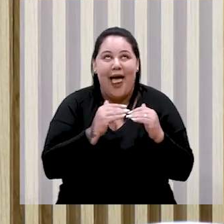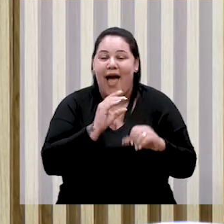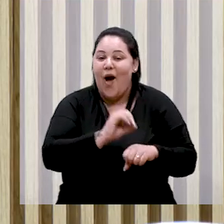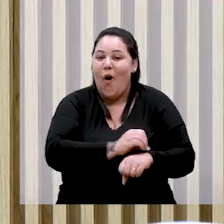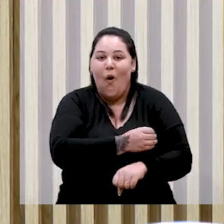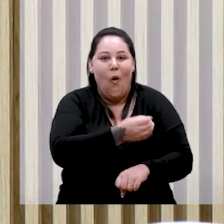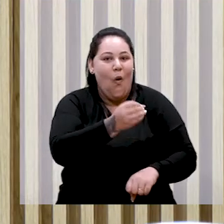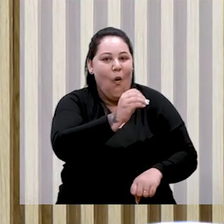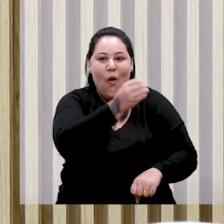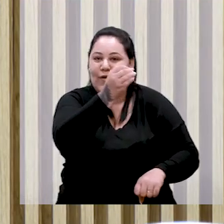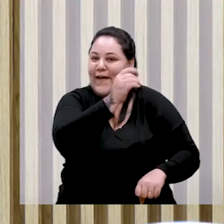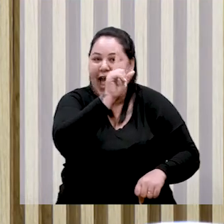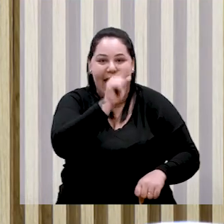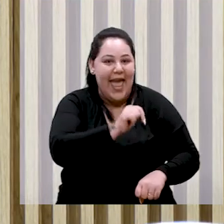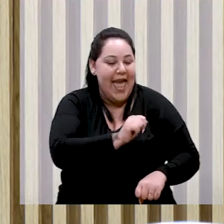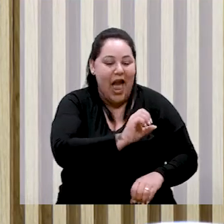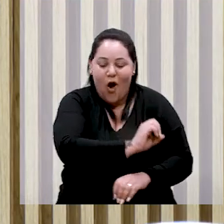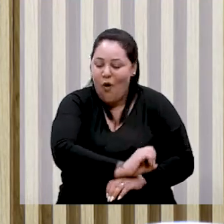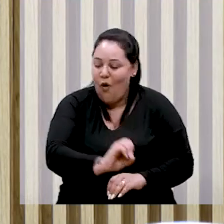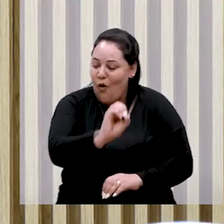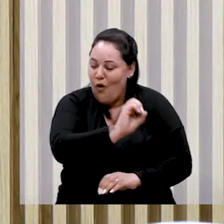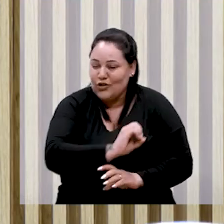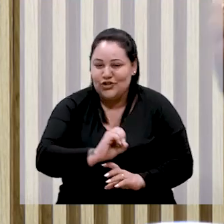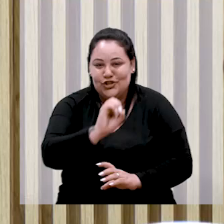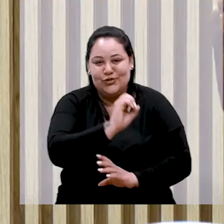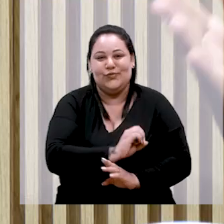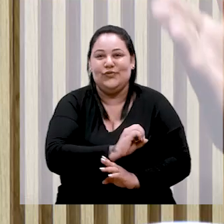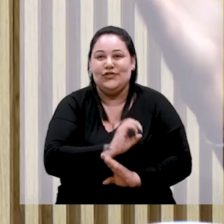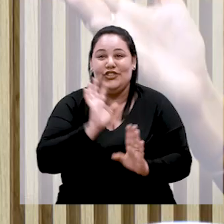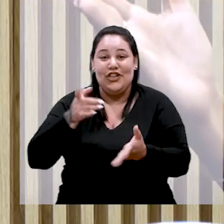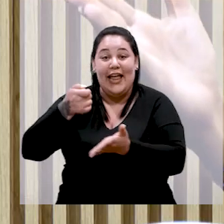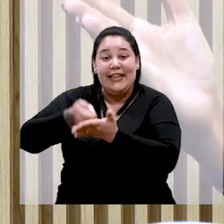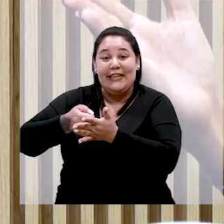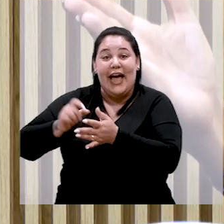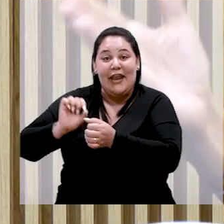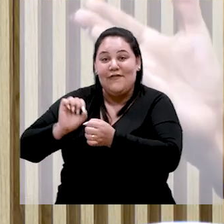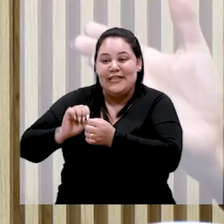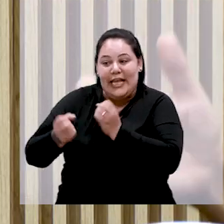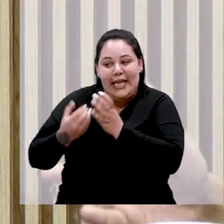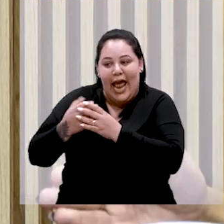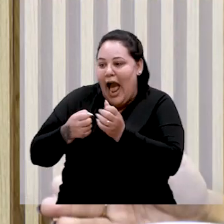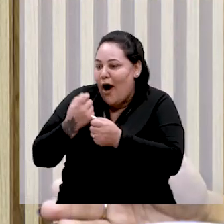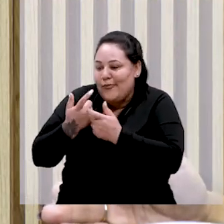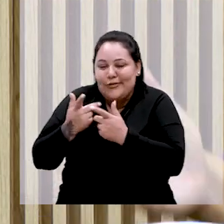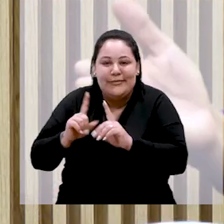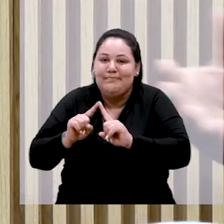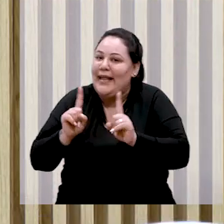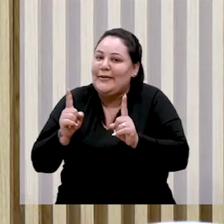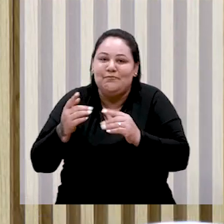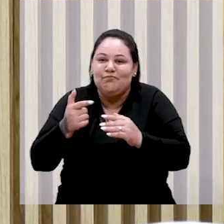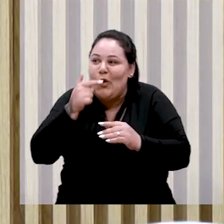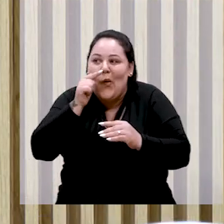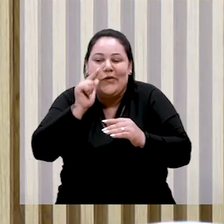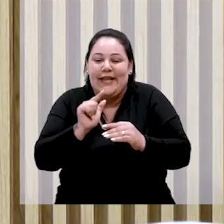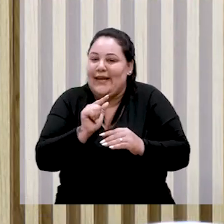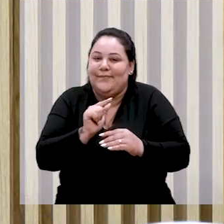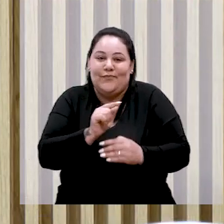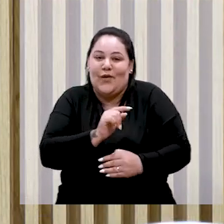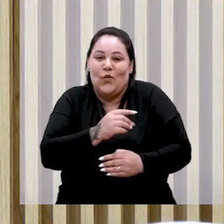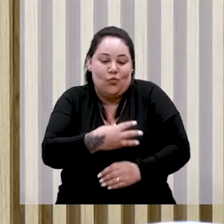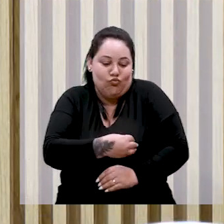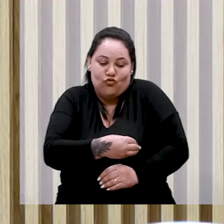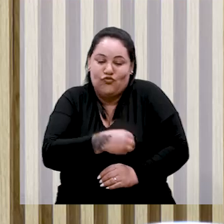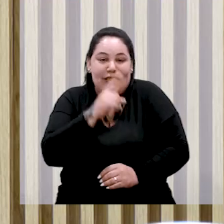seja nem perto do leite materno, por mais que se tenha tentado fazer muitas coisas ao longo disso. E tem que ser naquela faixa etária. Exato, e a importância,